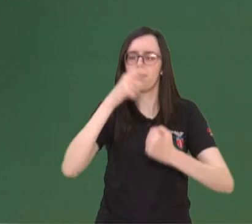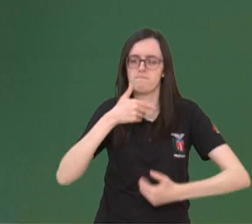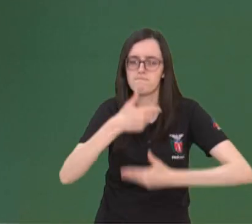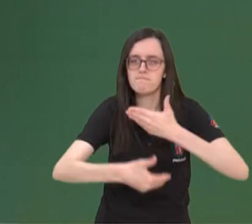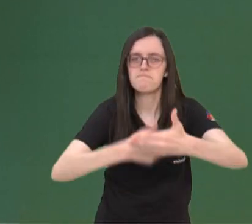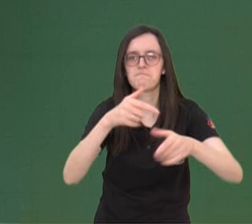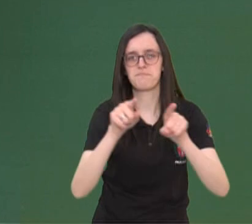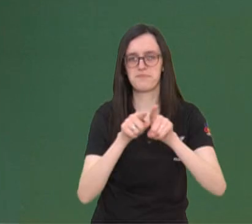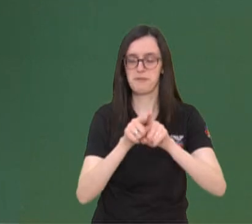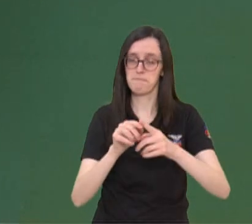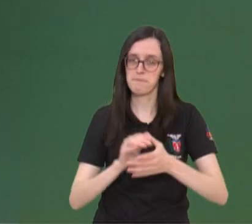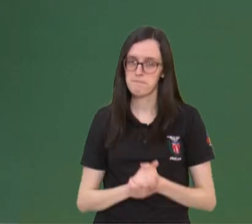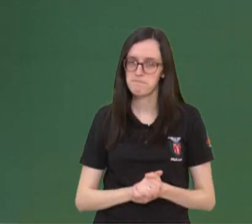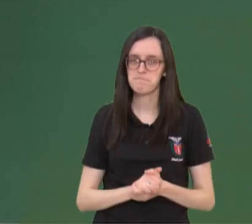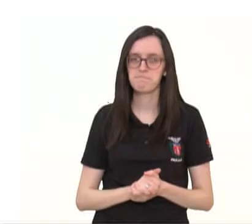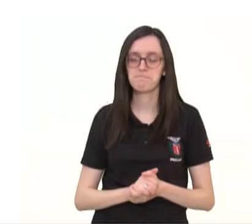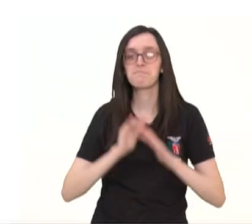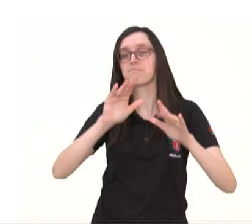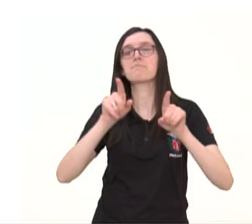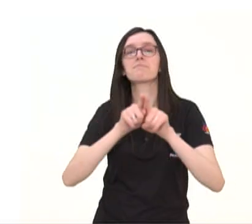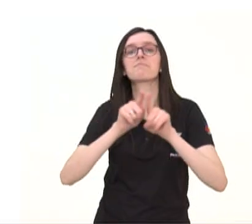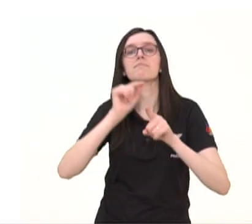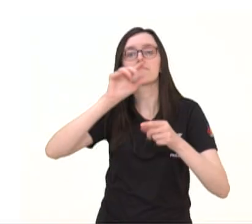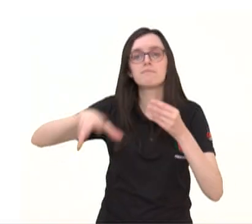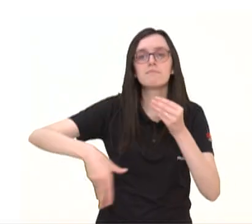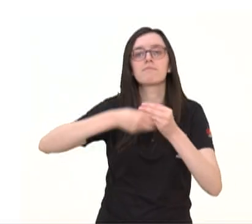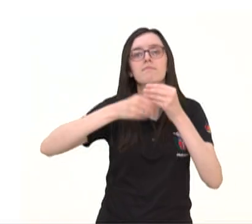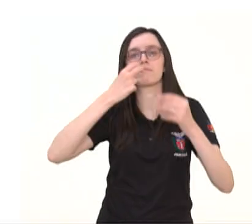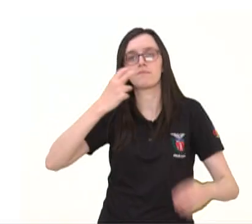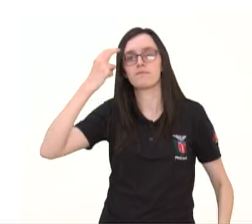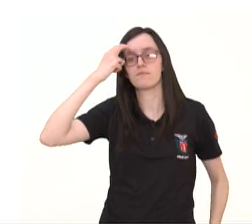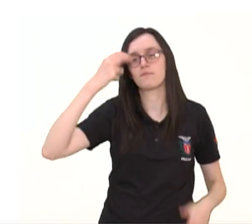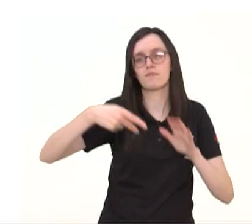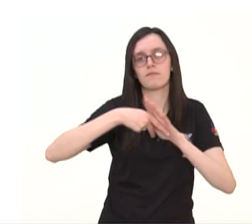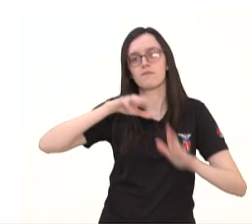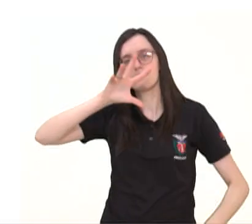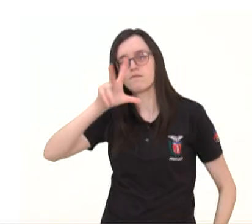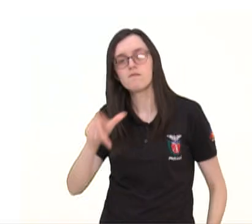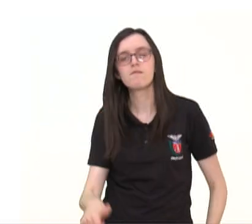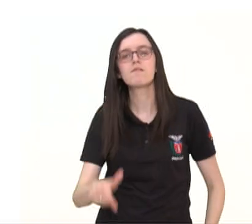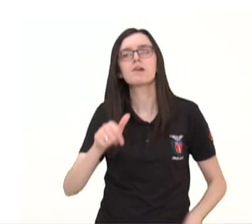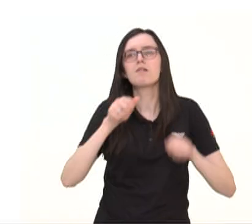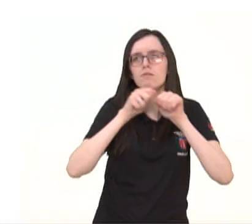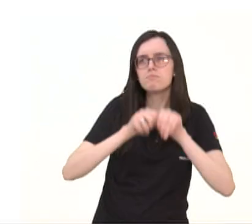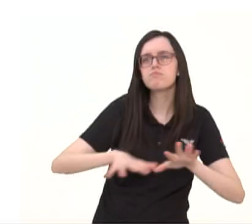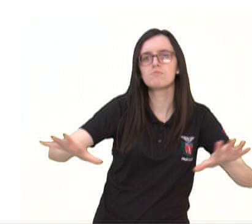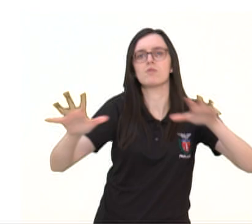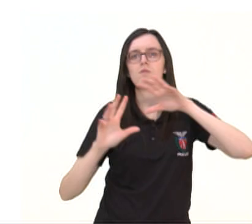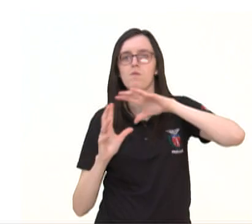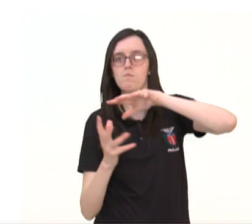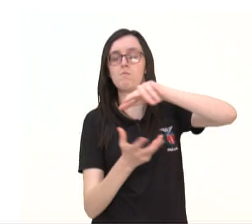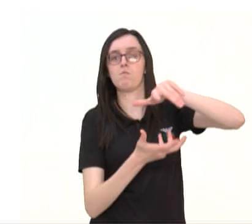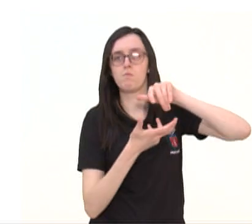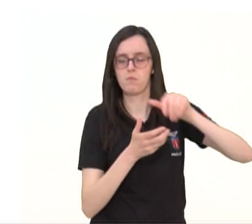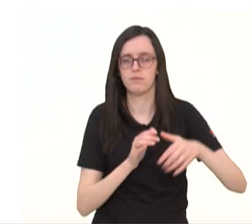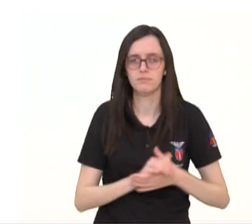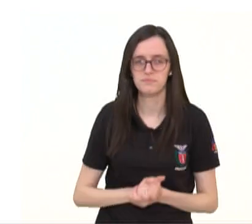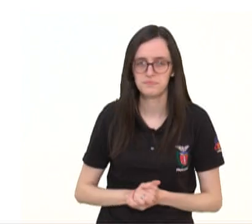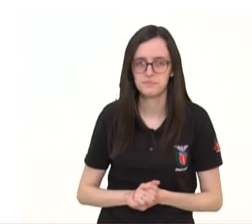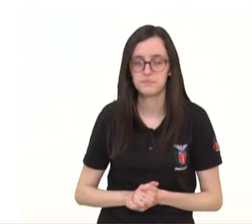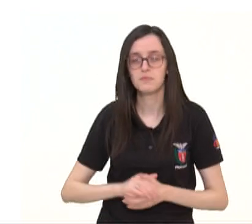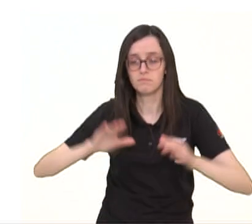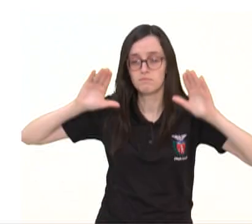Ok? Também, a contribuição da cultura africana acaba se espalhando pelo mundo como um todo,